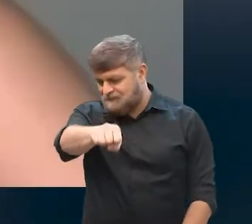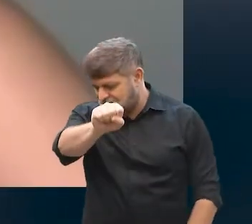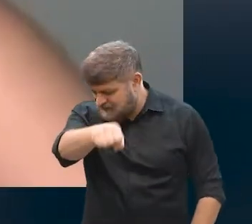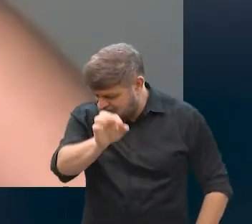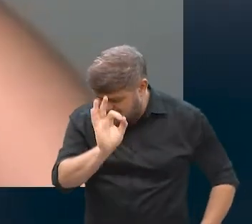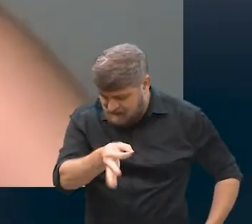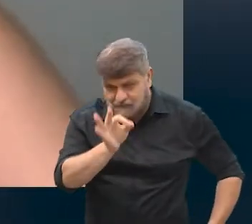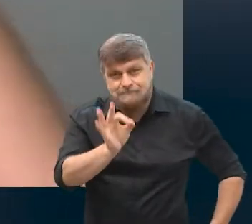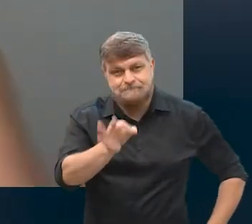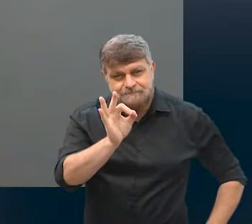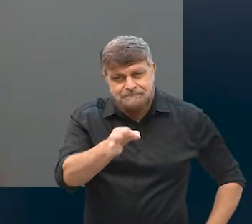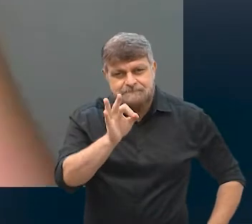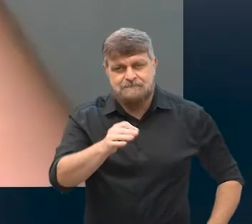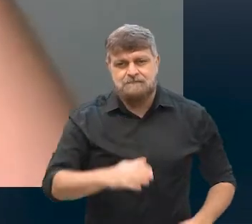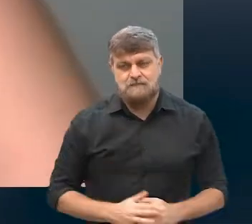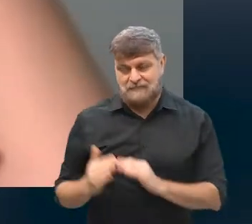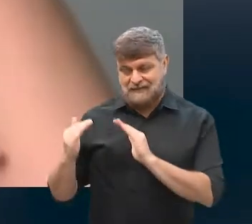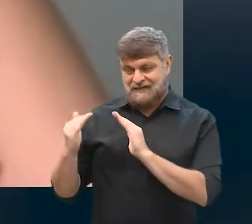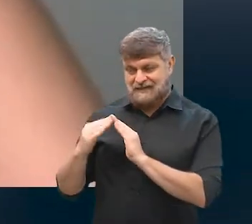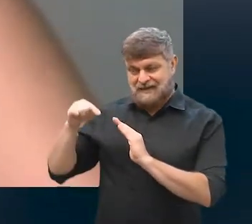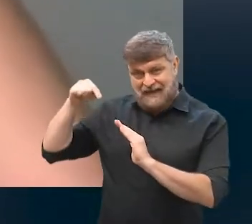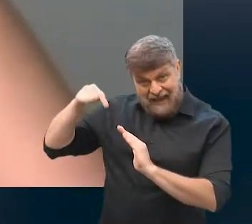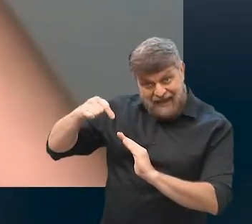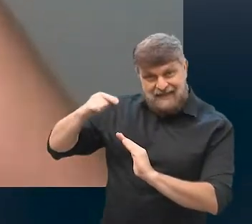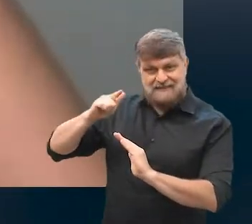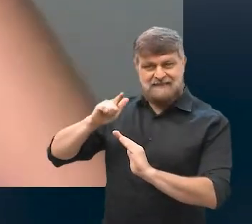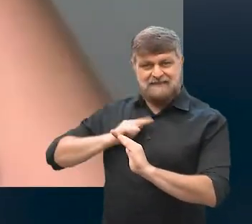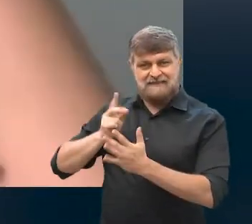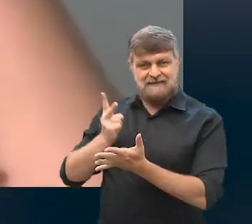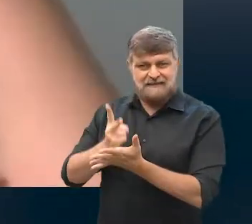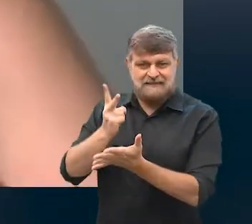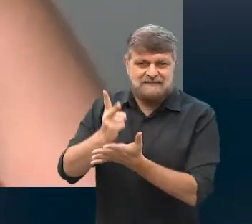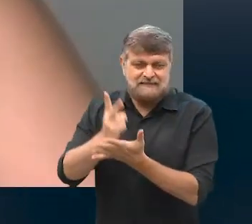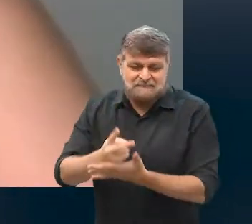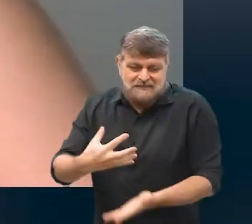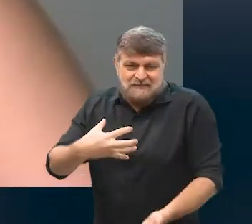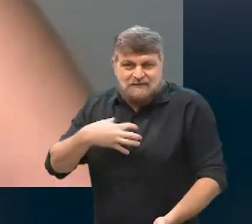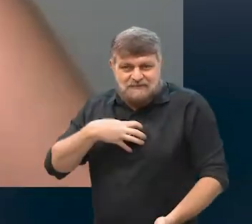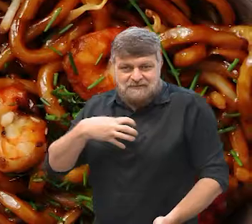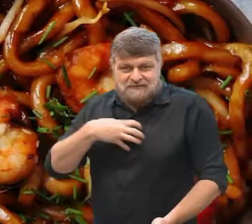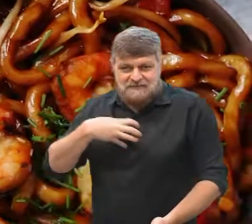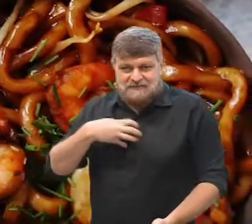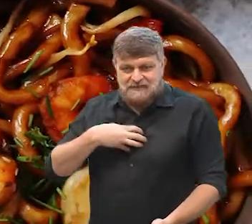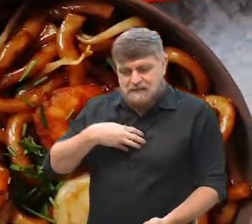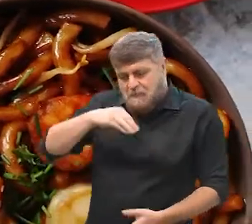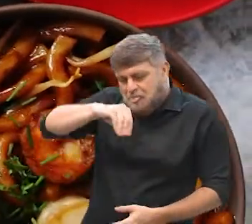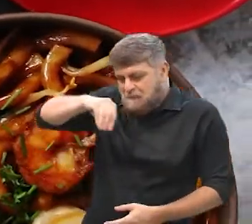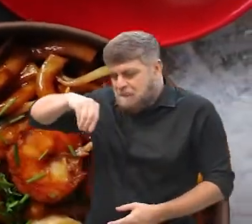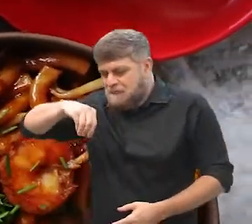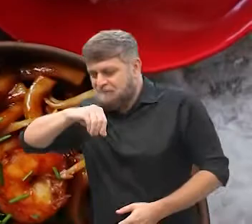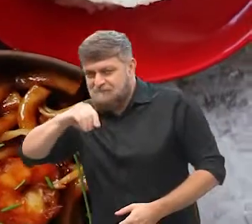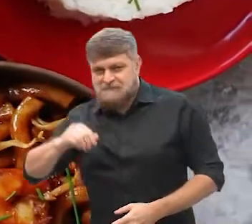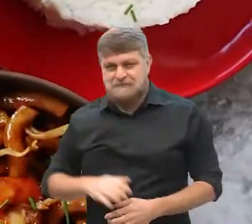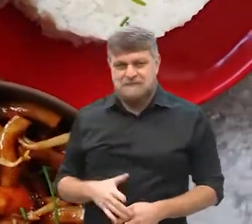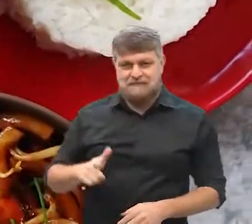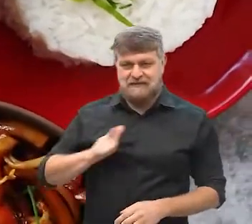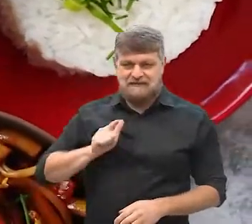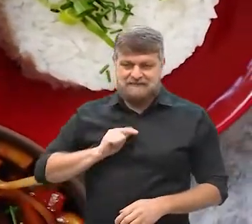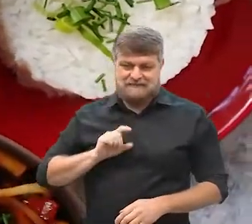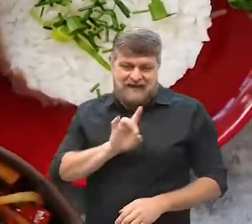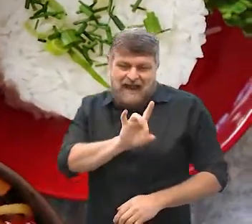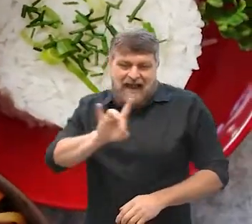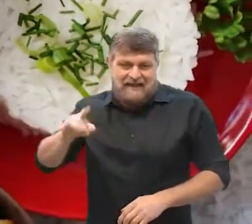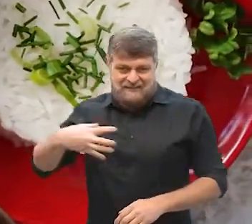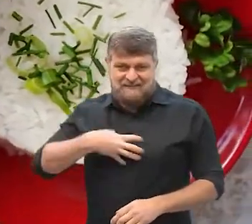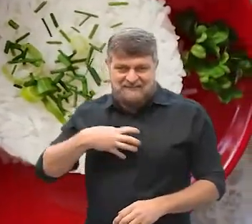Exatamente, exatamente. Em casa a gente tem sempre aquele toque especial, aquela pitada que às vezes é um pouco maior, às vezes é um